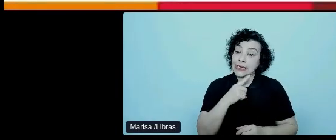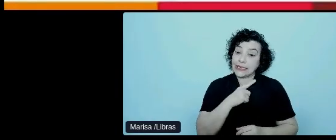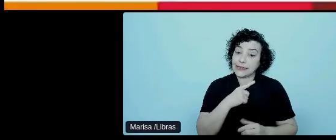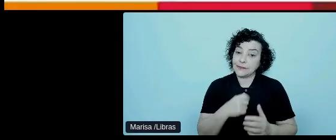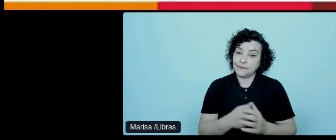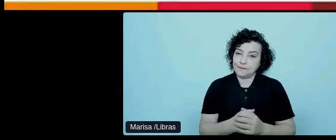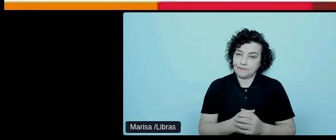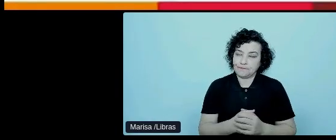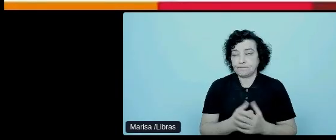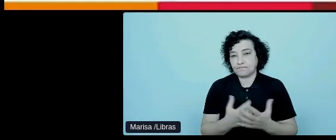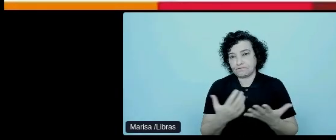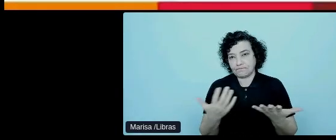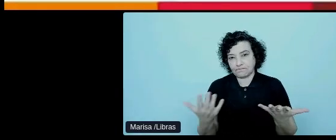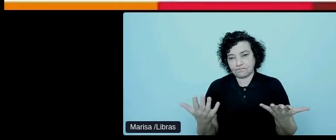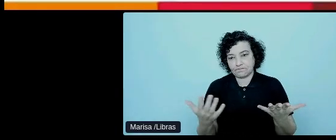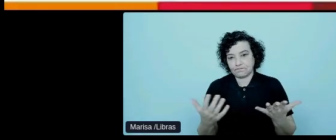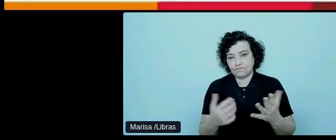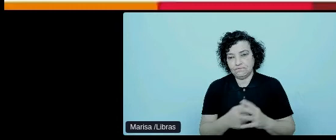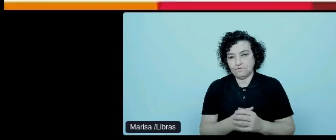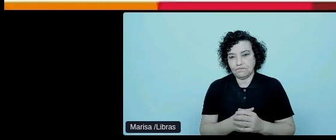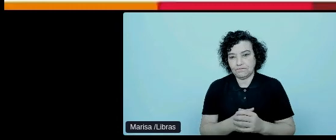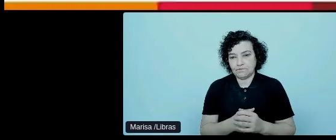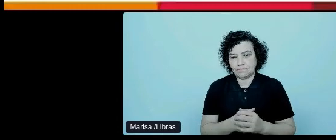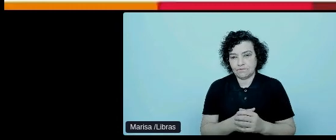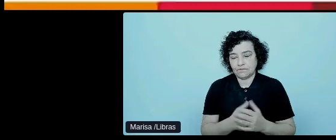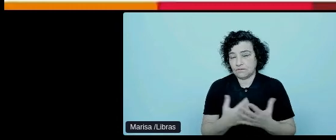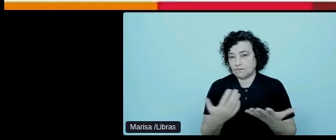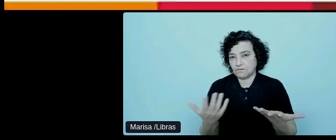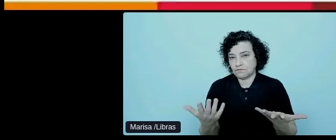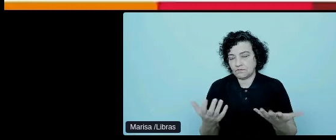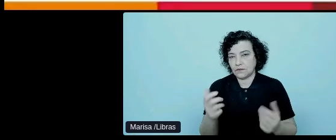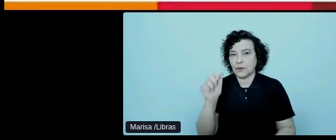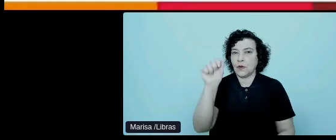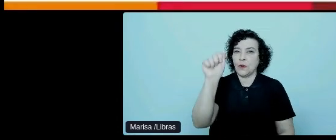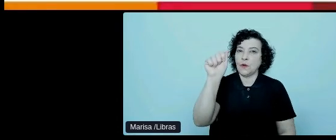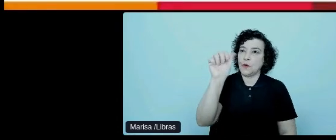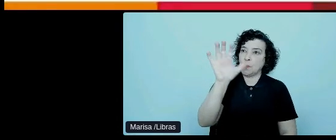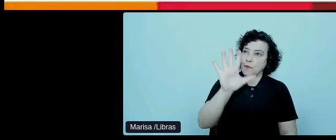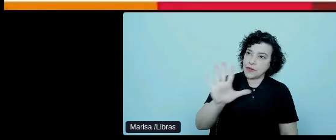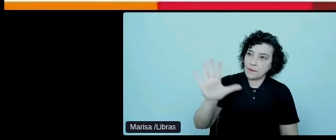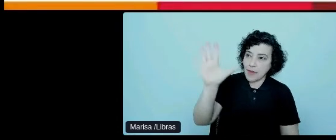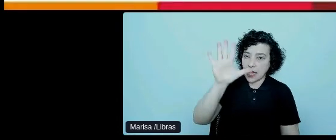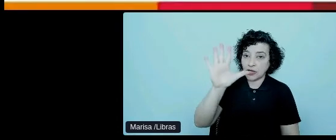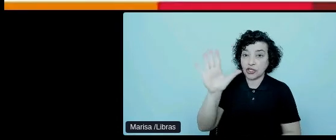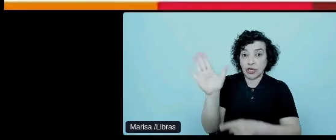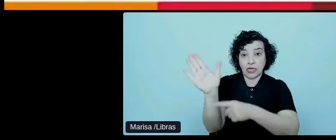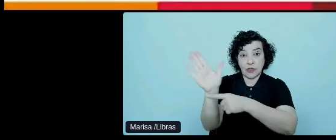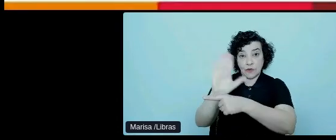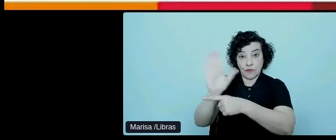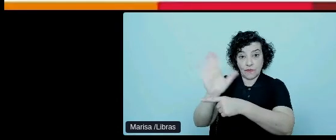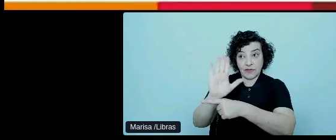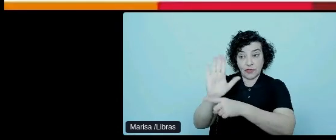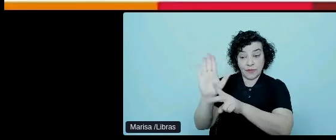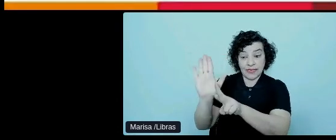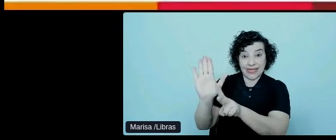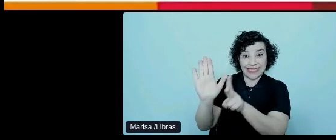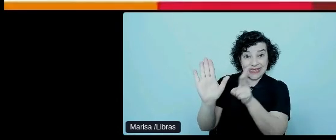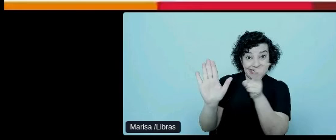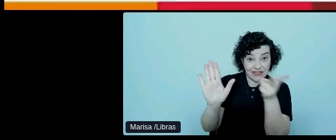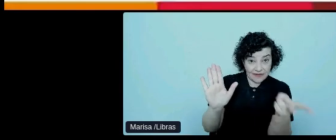tenho alguma coisa, uma imagem, um vídeo, eu preciso transformar aquilo em texto. Essa